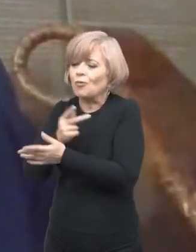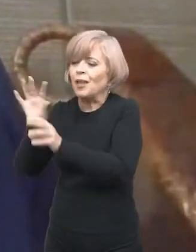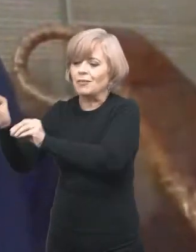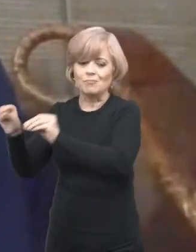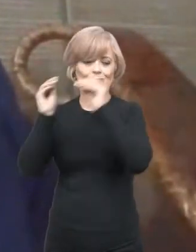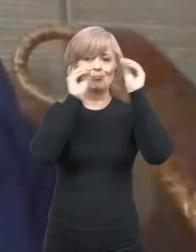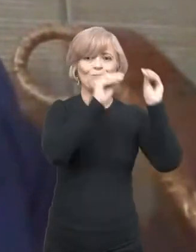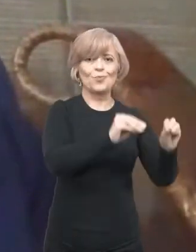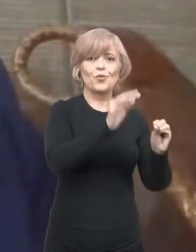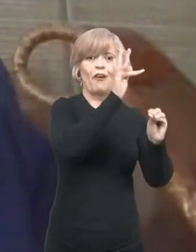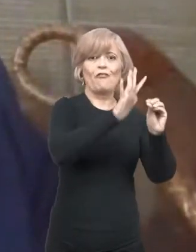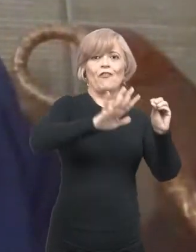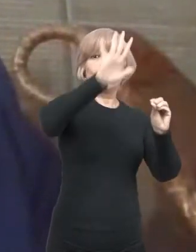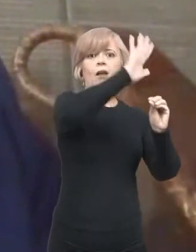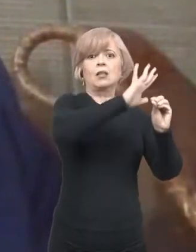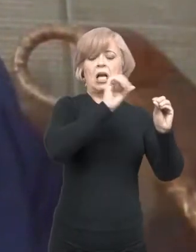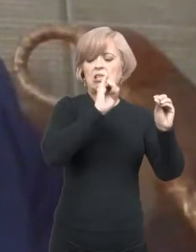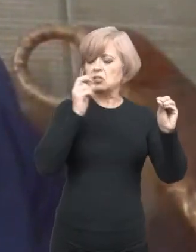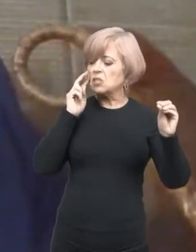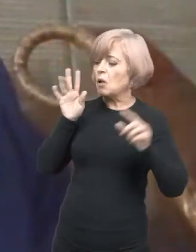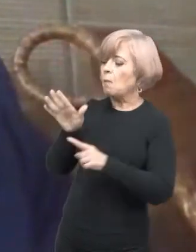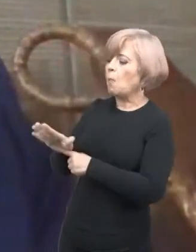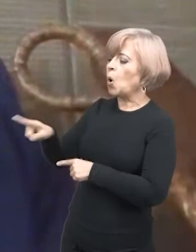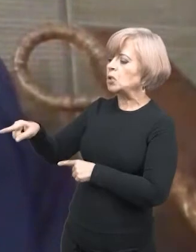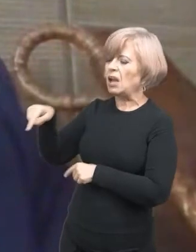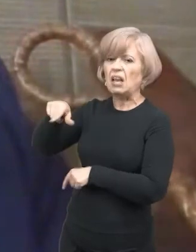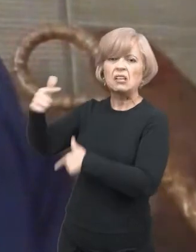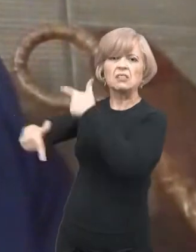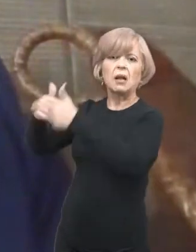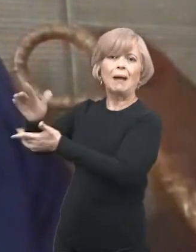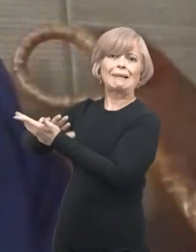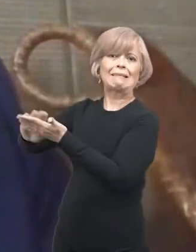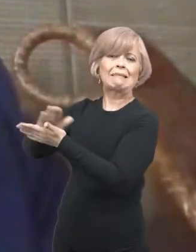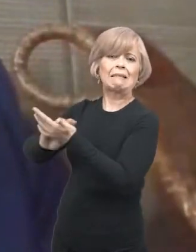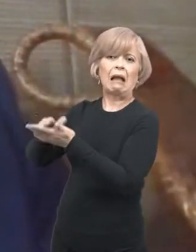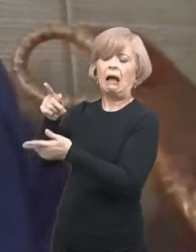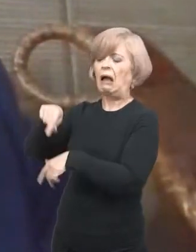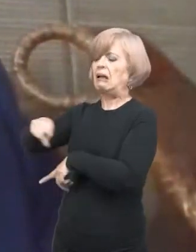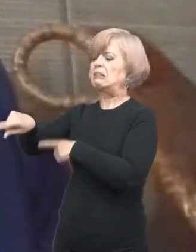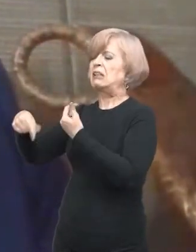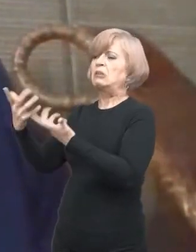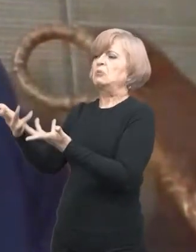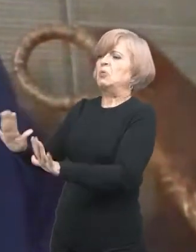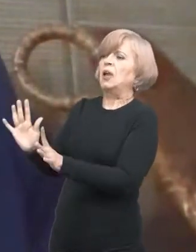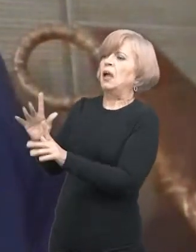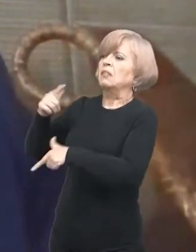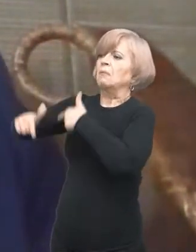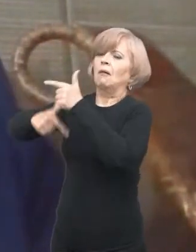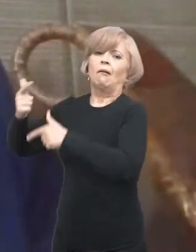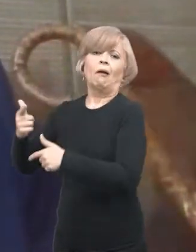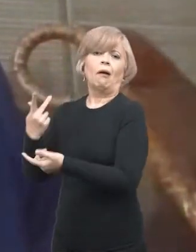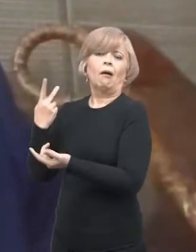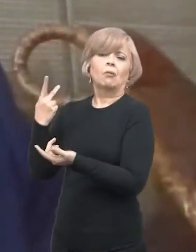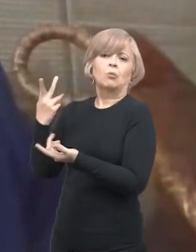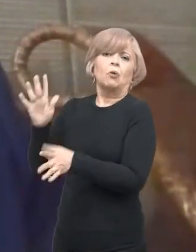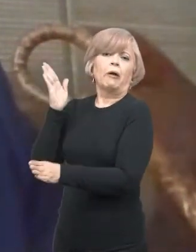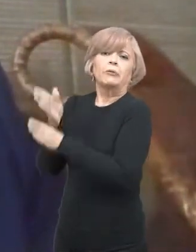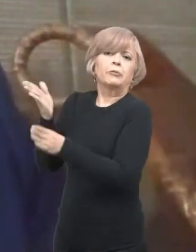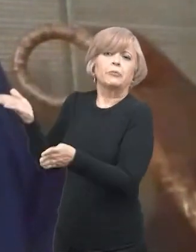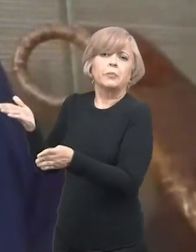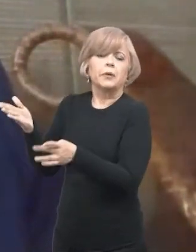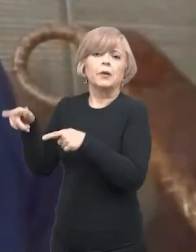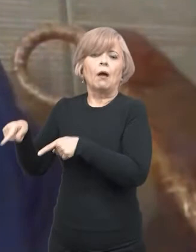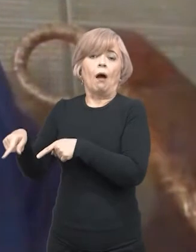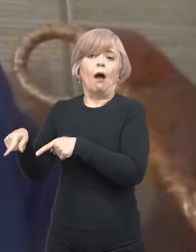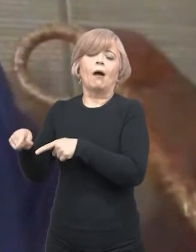se reconhecida a total inércia, tibieza por parte do órgão